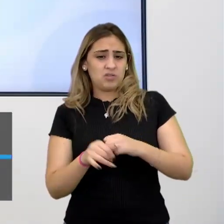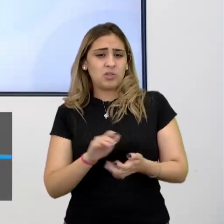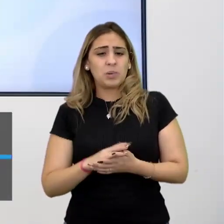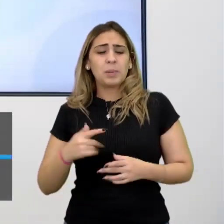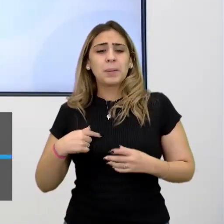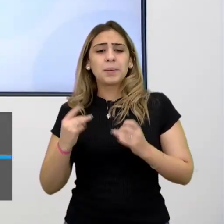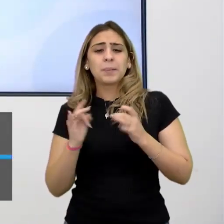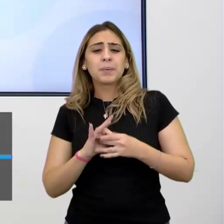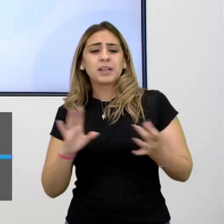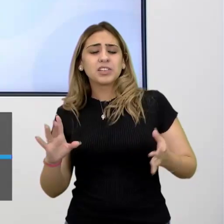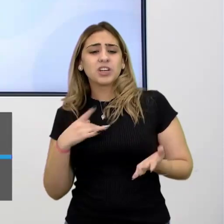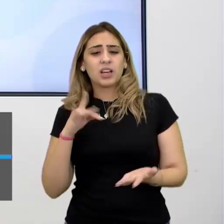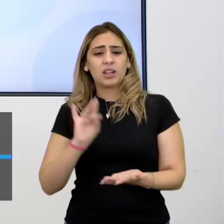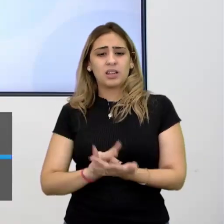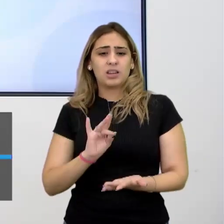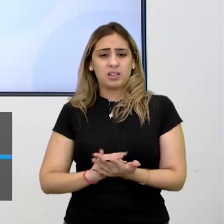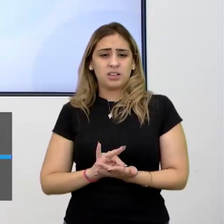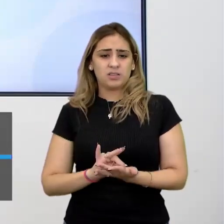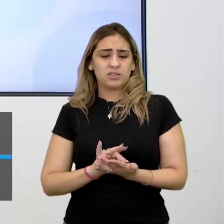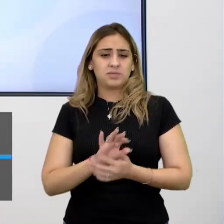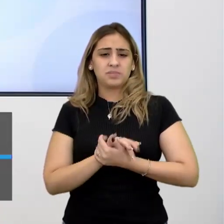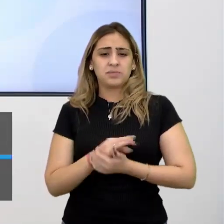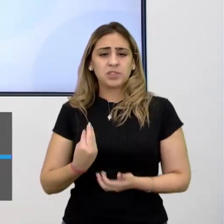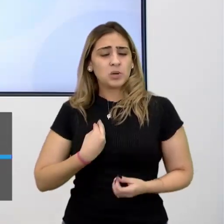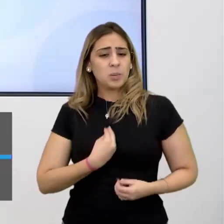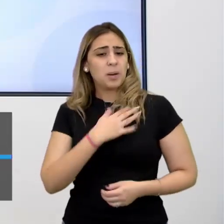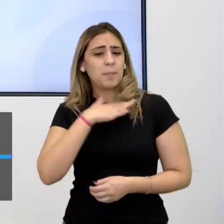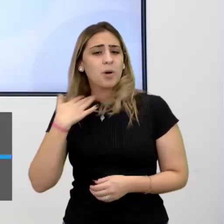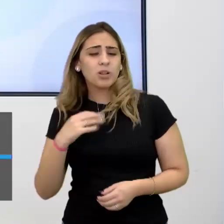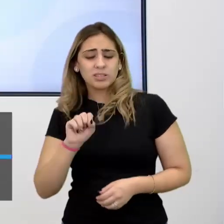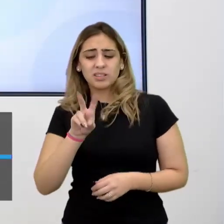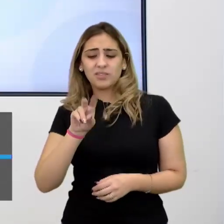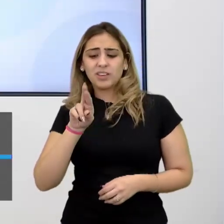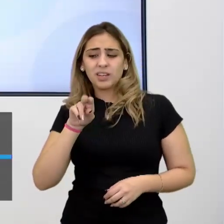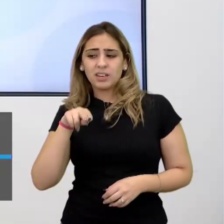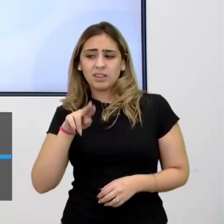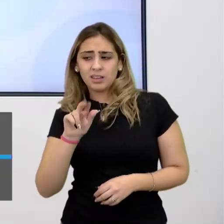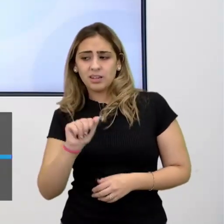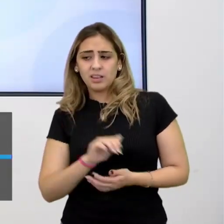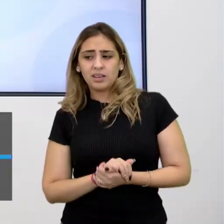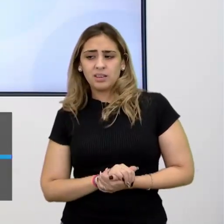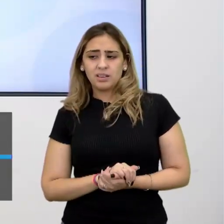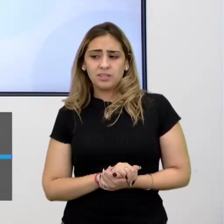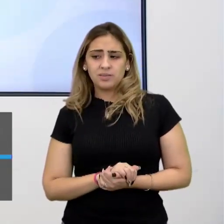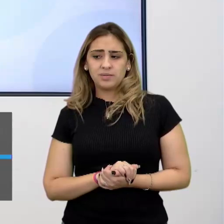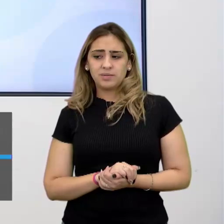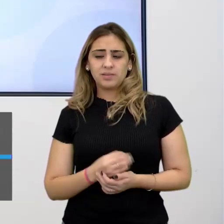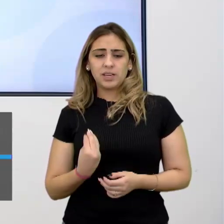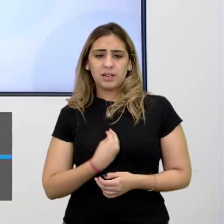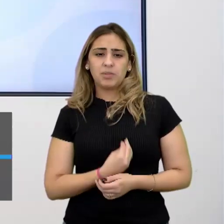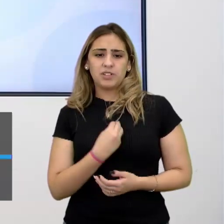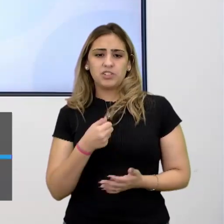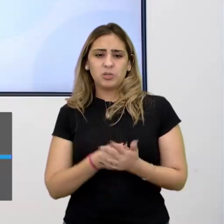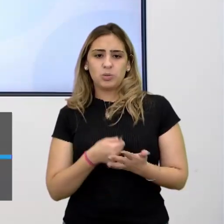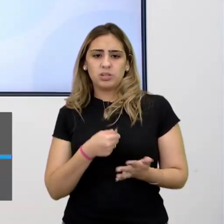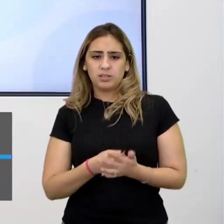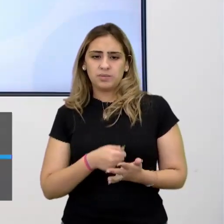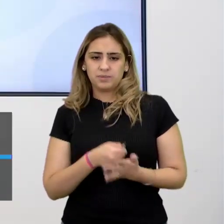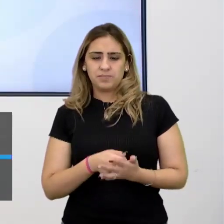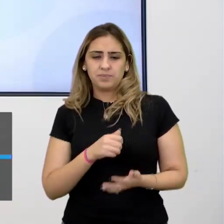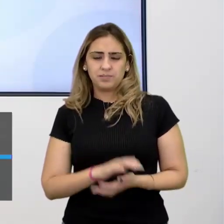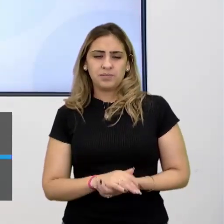para ser a qualidade de uma vida severina, uma morte severina, porque está em minúsculo, derivação imprópria. Deixou